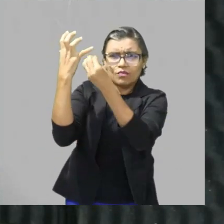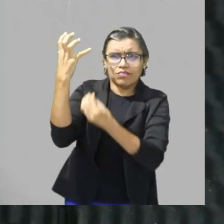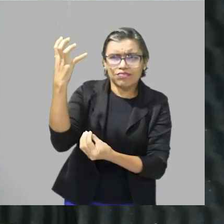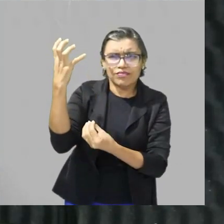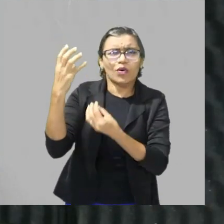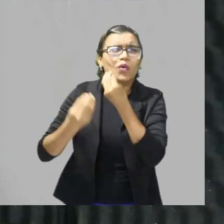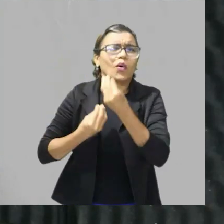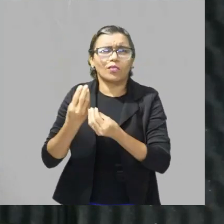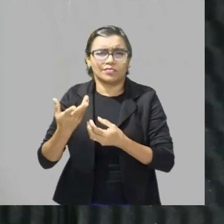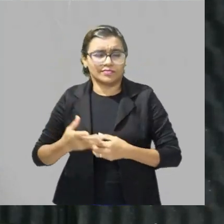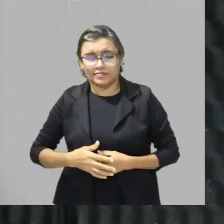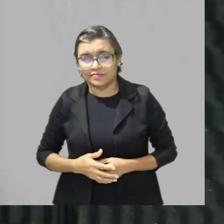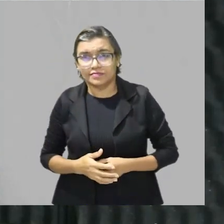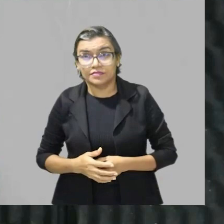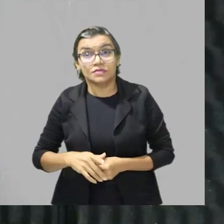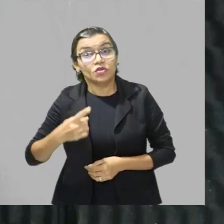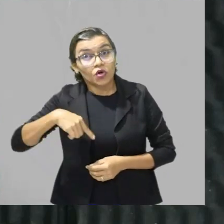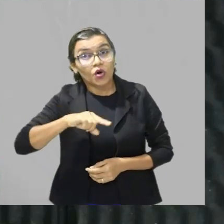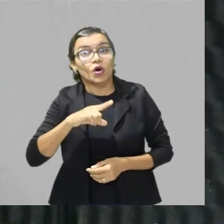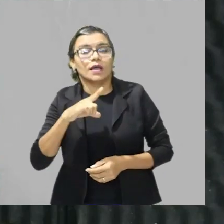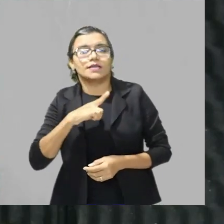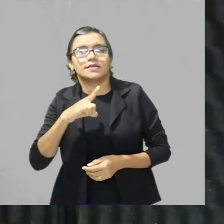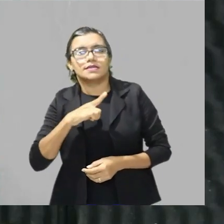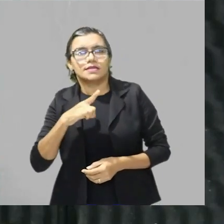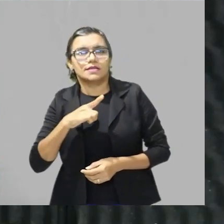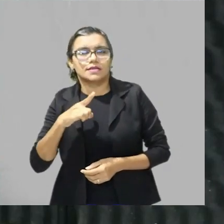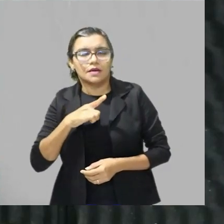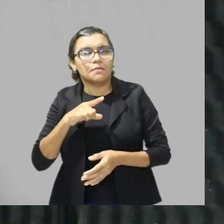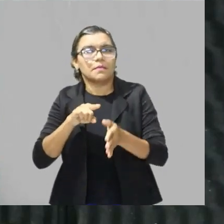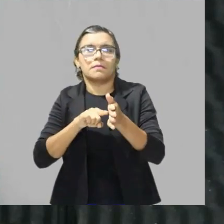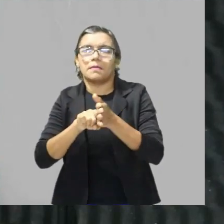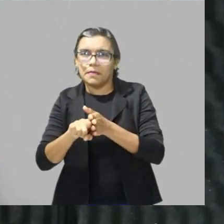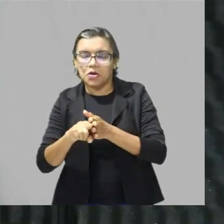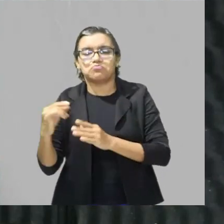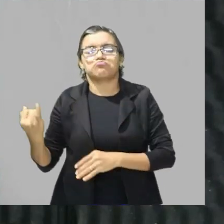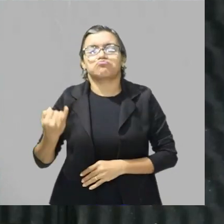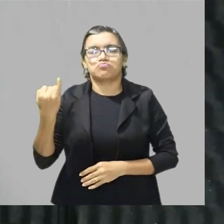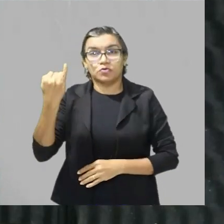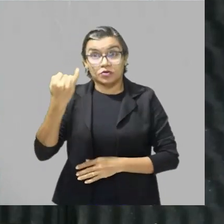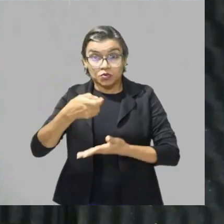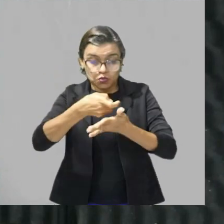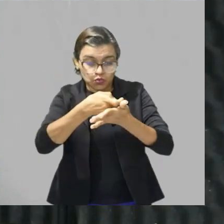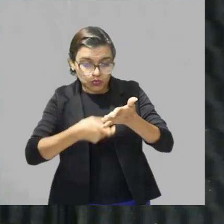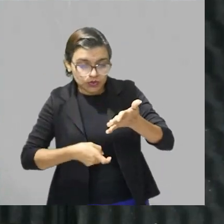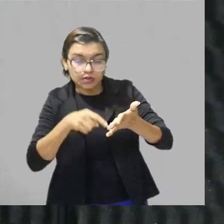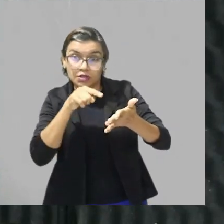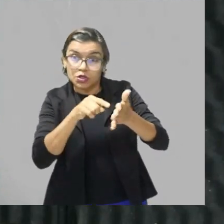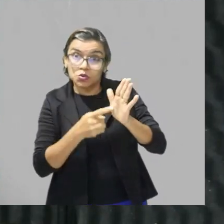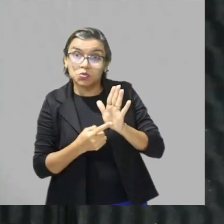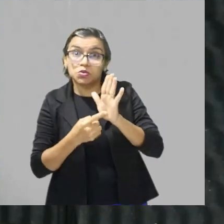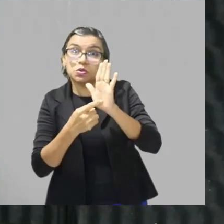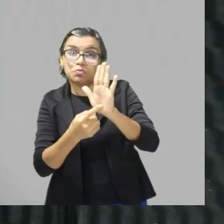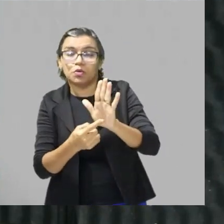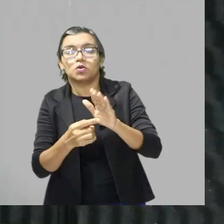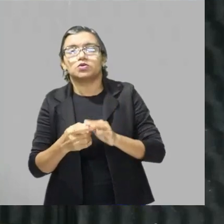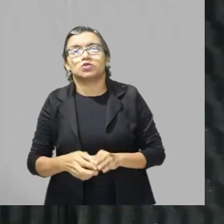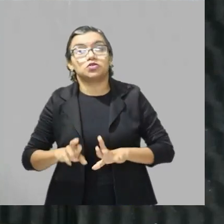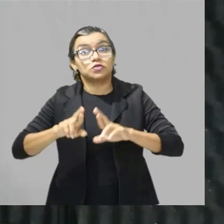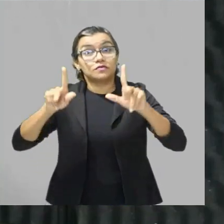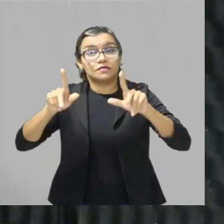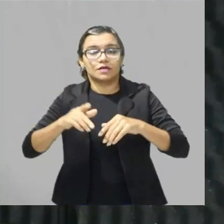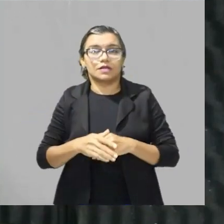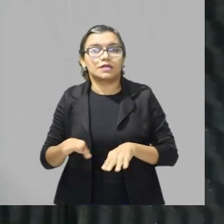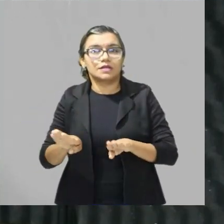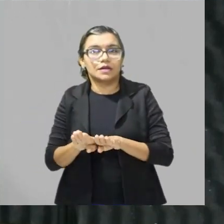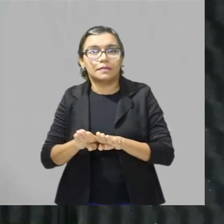só aqui nós temos então uma grande questão a partir de um texto hipotético e de um grande